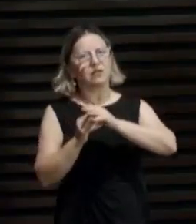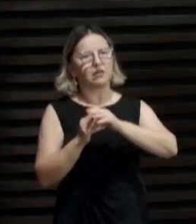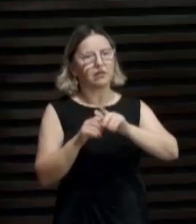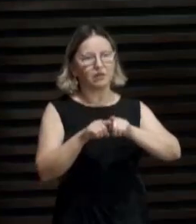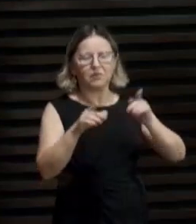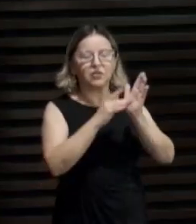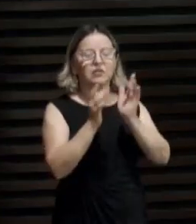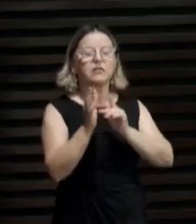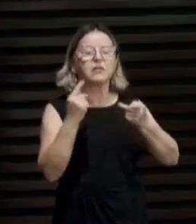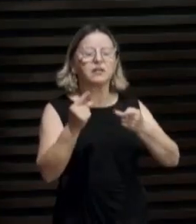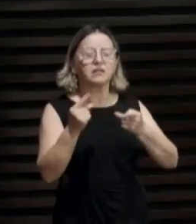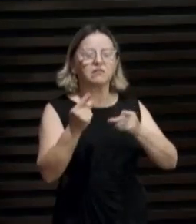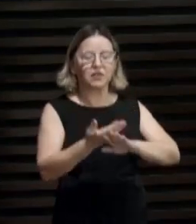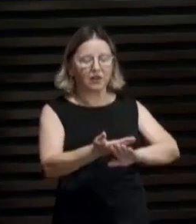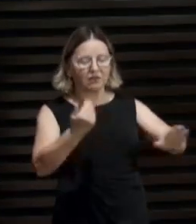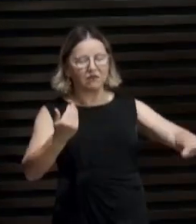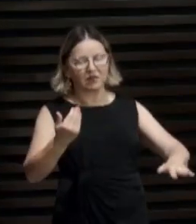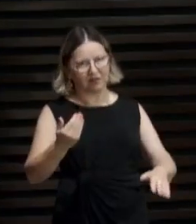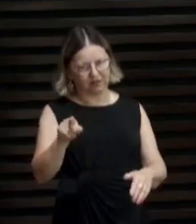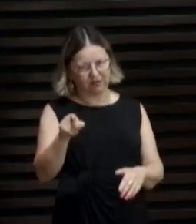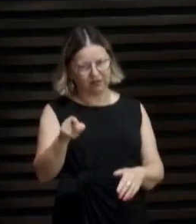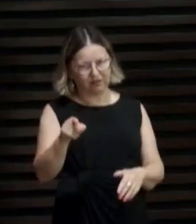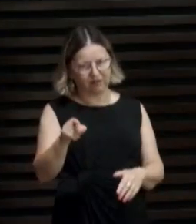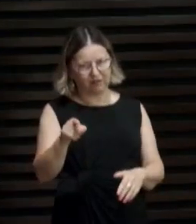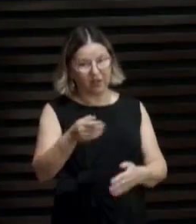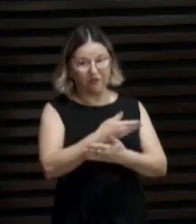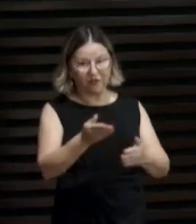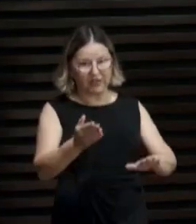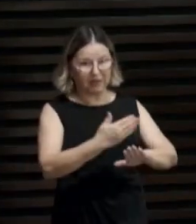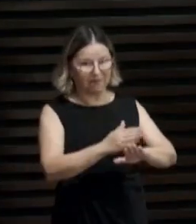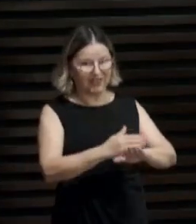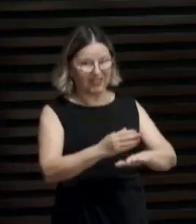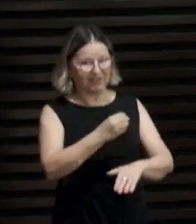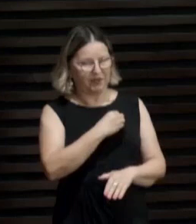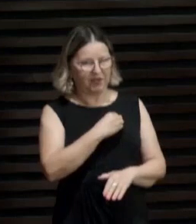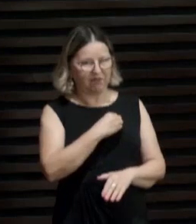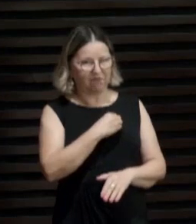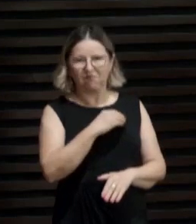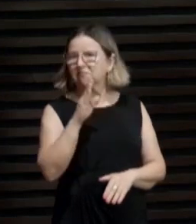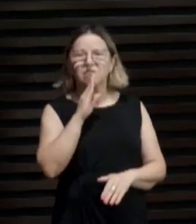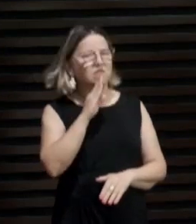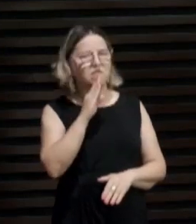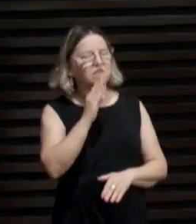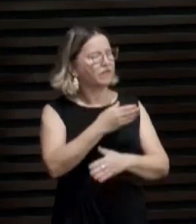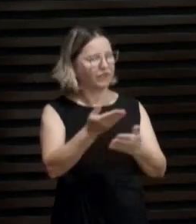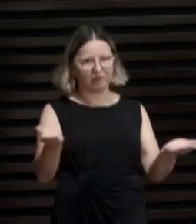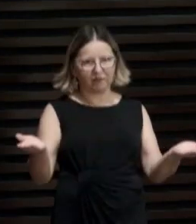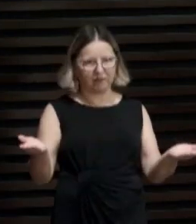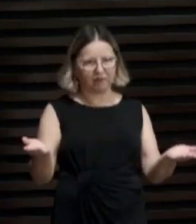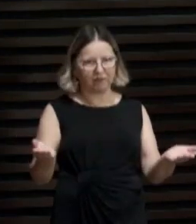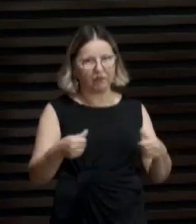Jesus dirá: apartai-vos de mim, vós que praticais a iniquidade, não vos conheço. Isso é